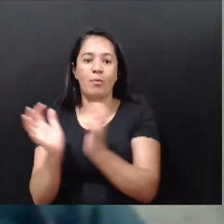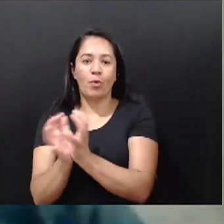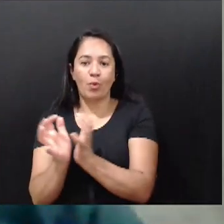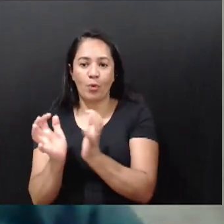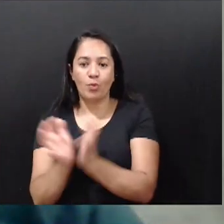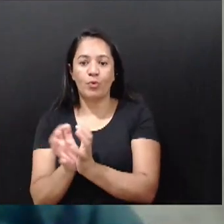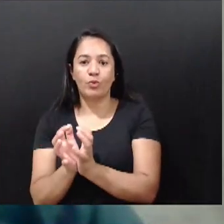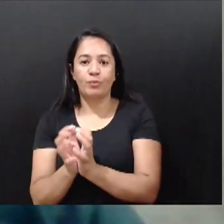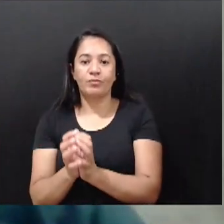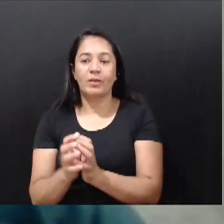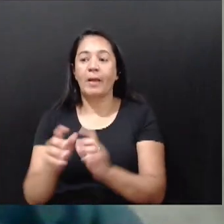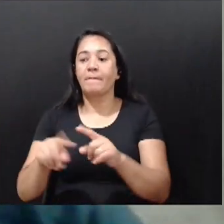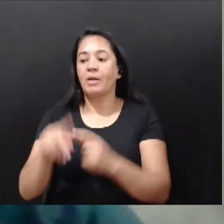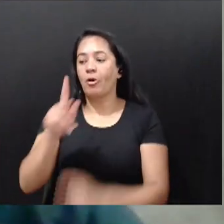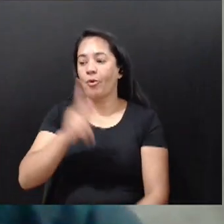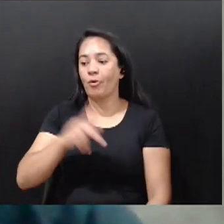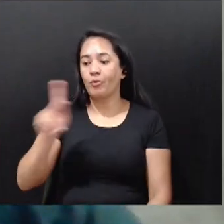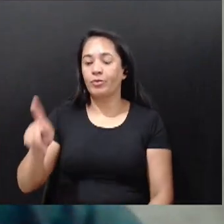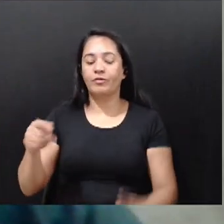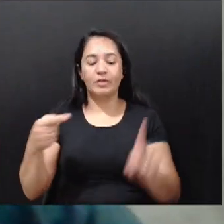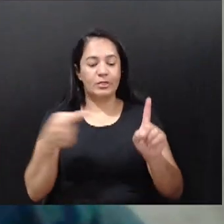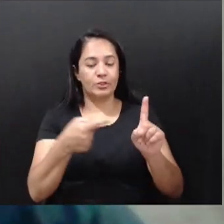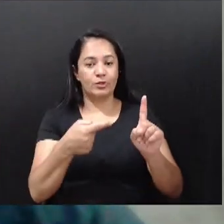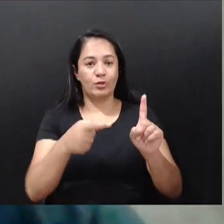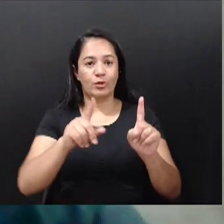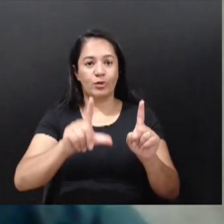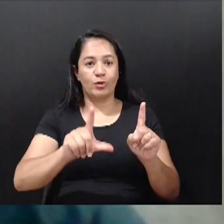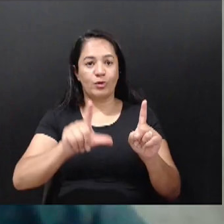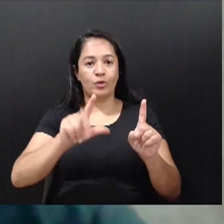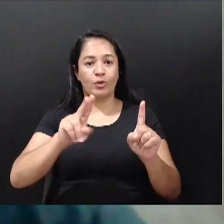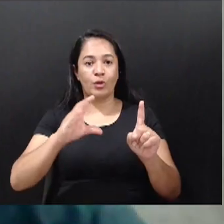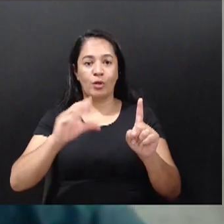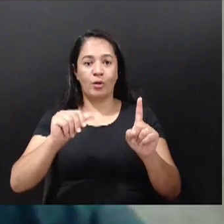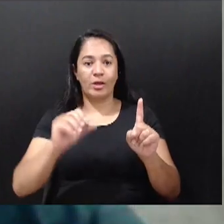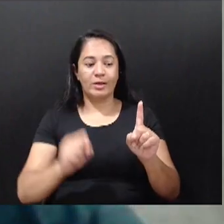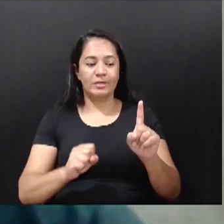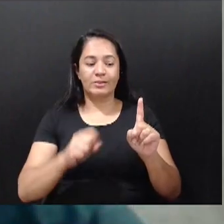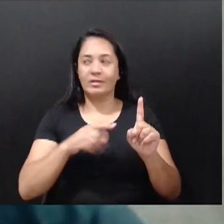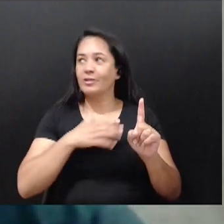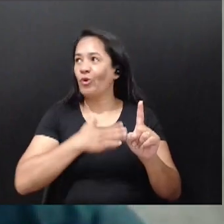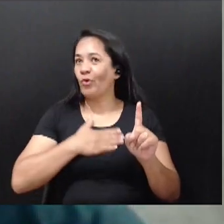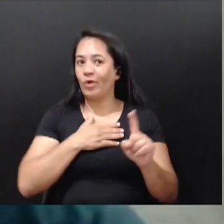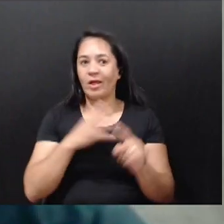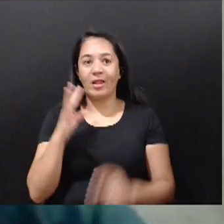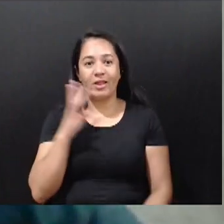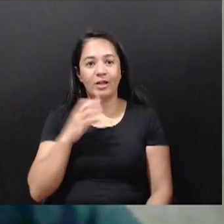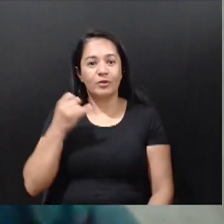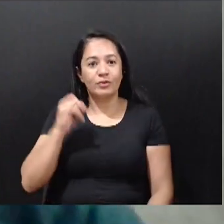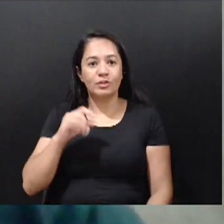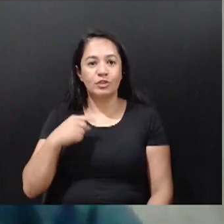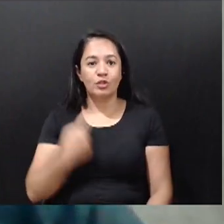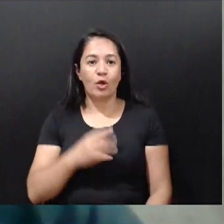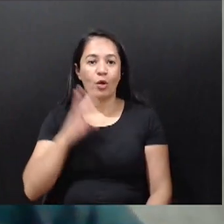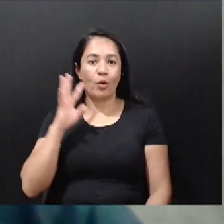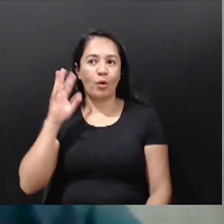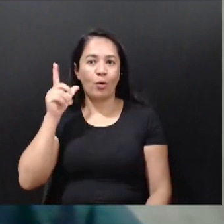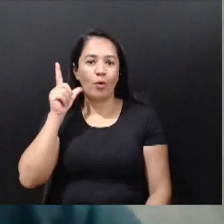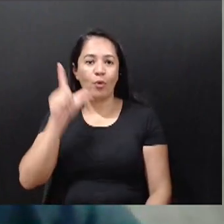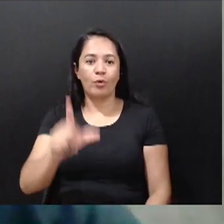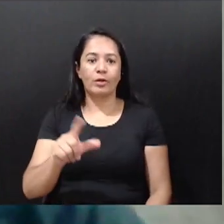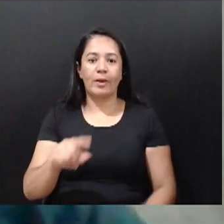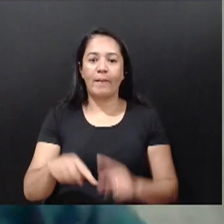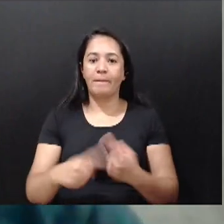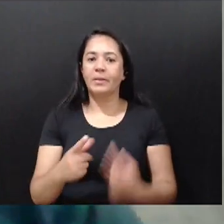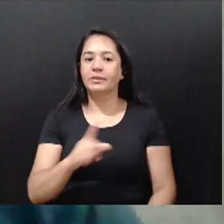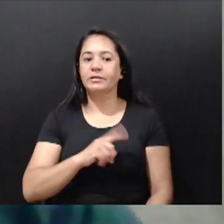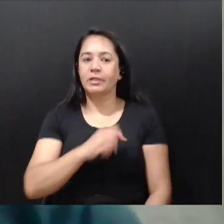ele gostou muito da ideia, falou, nossa, seria muito legal se a gente conseguisse, e eu acho que nós temos alunos com potencial para